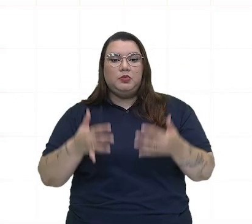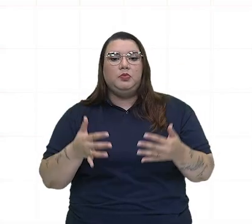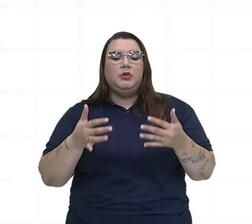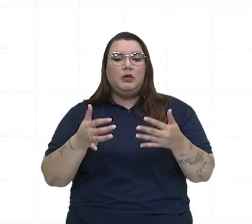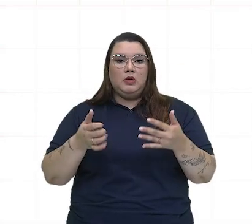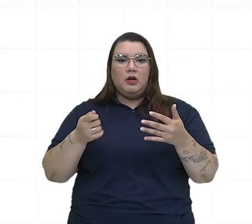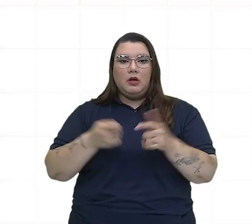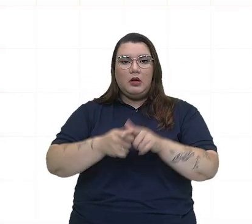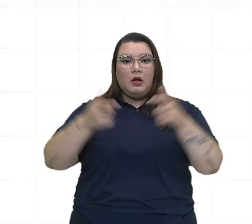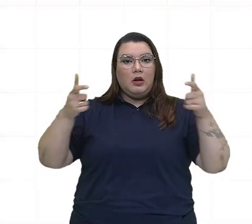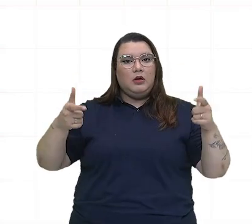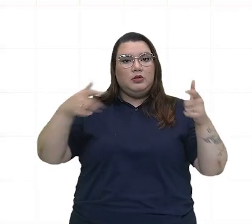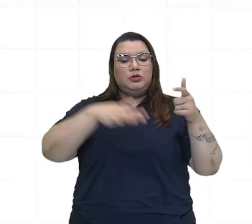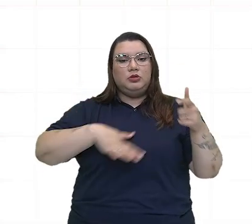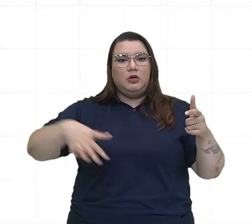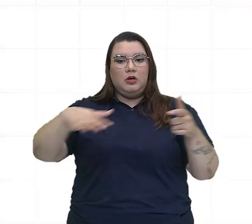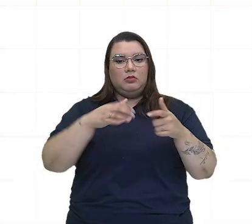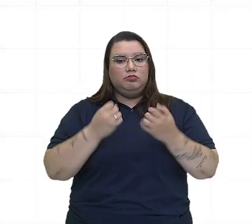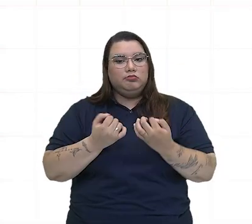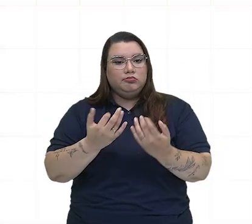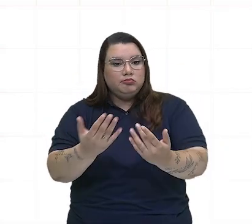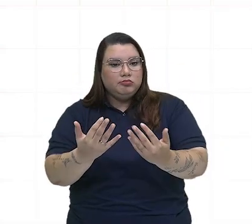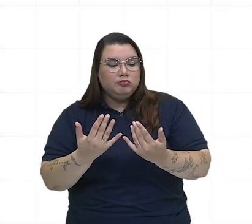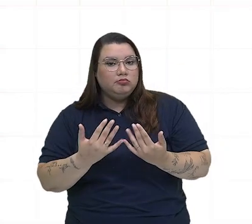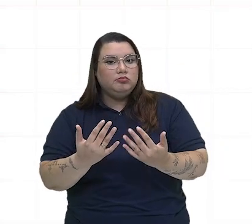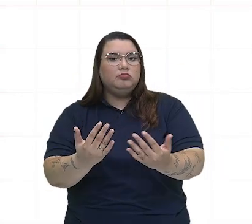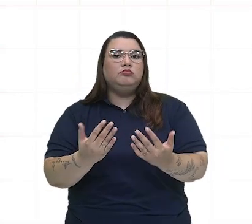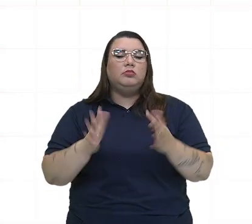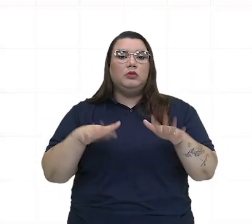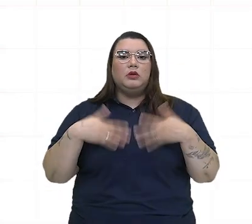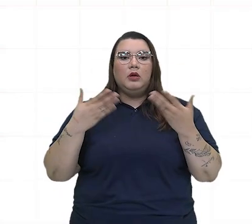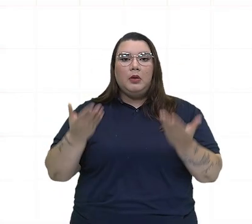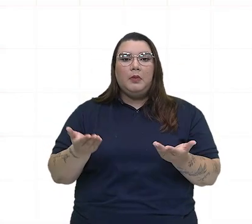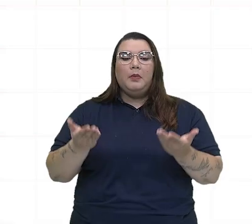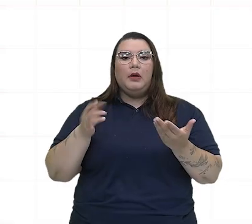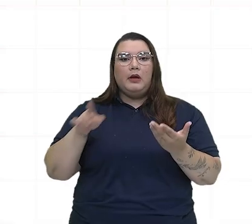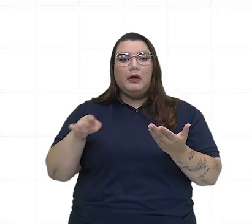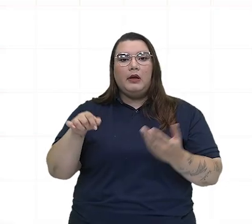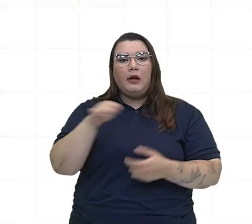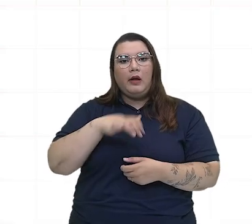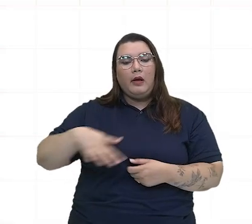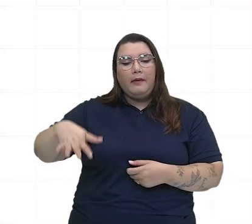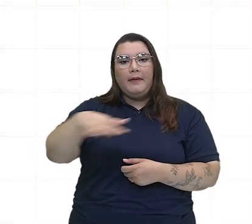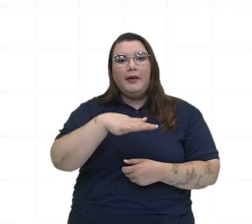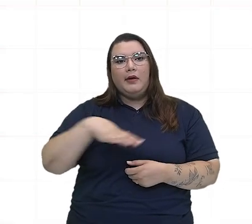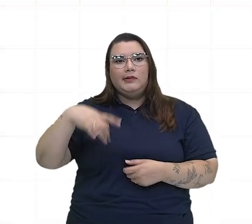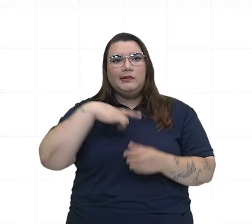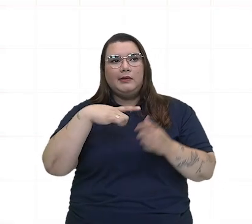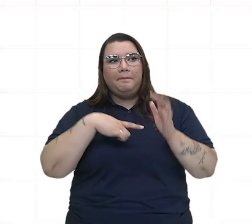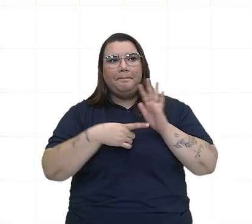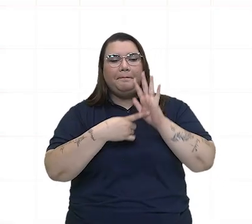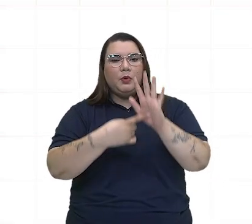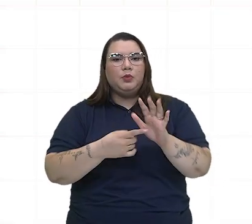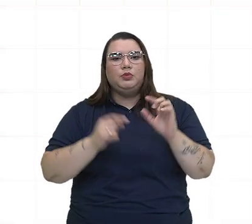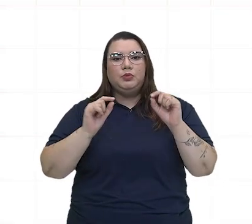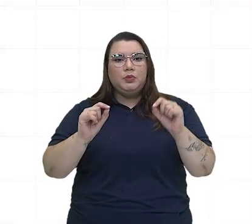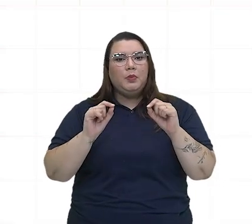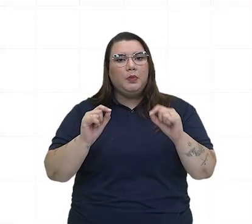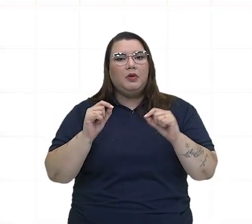grandes áreas de cultivo, de extensas áreas de cultivo, essas áreas elas apresentam